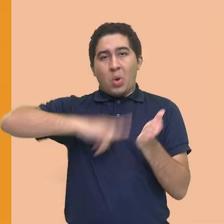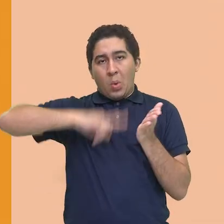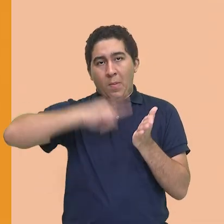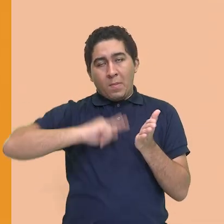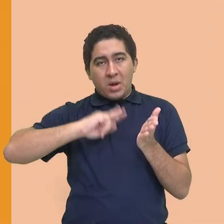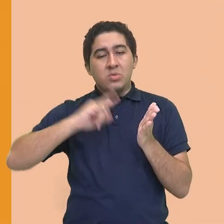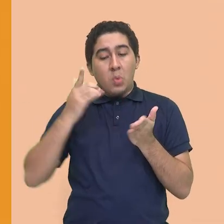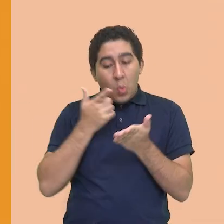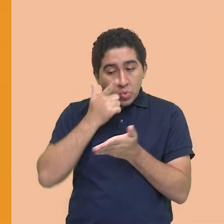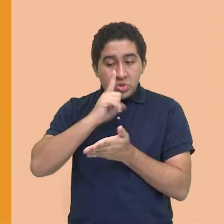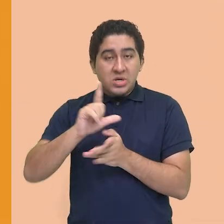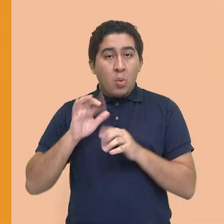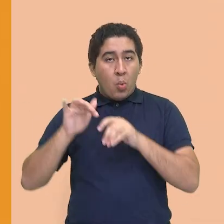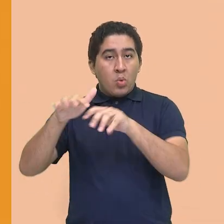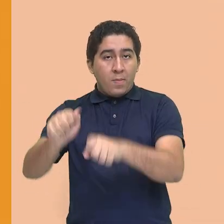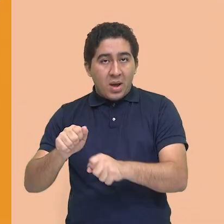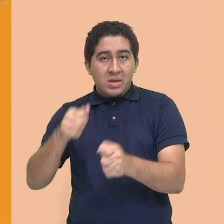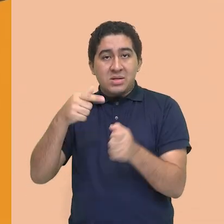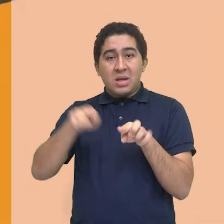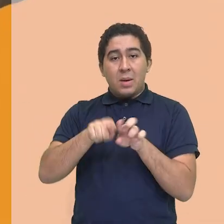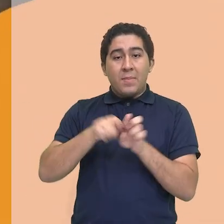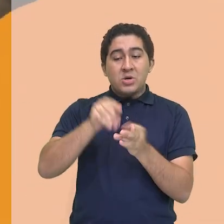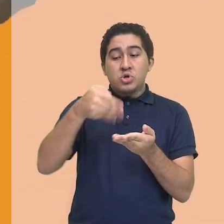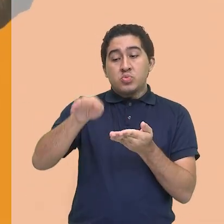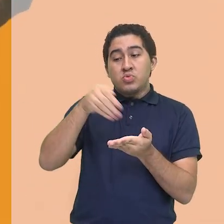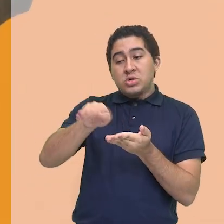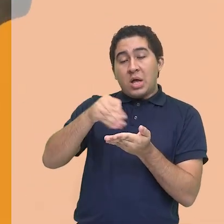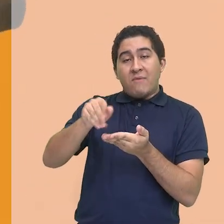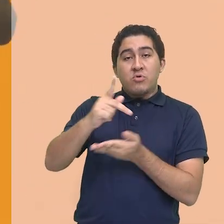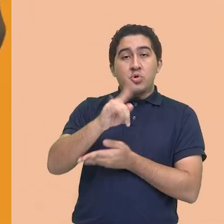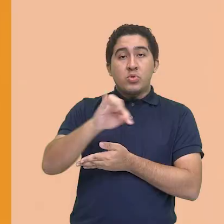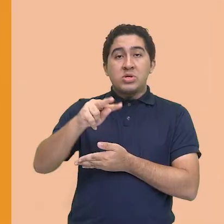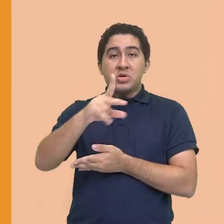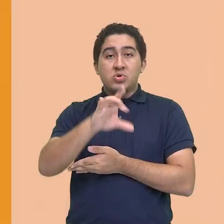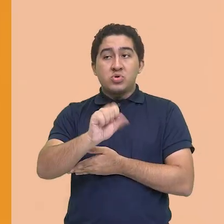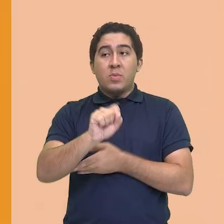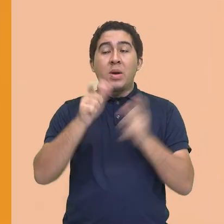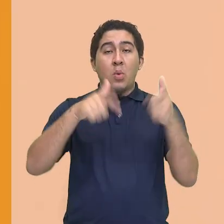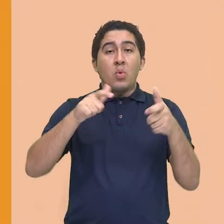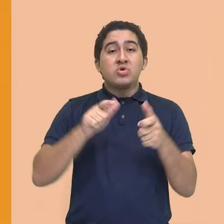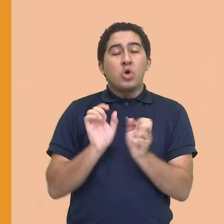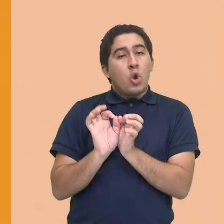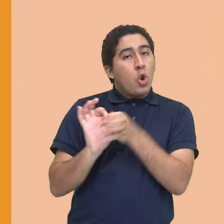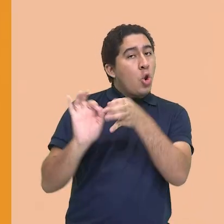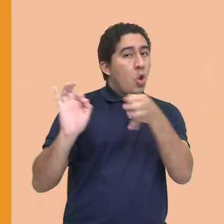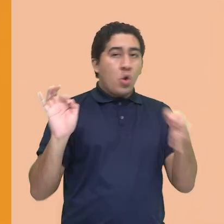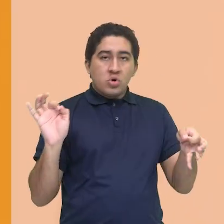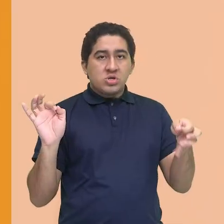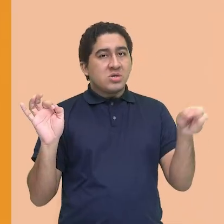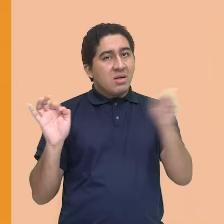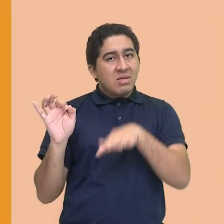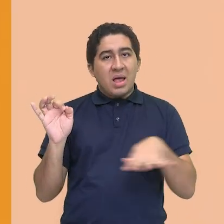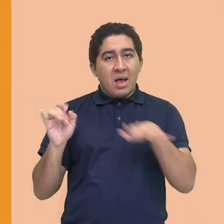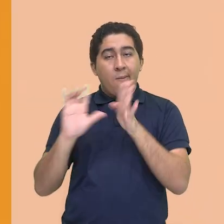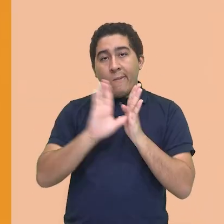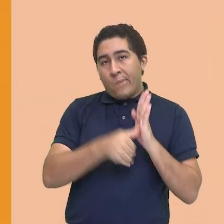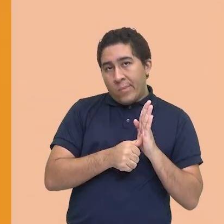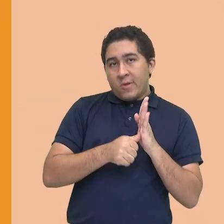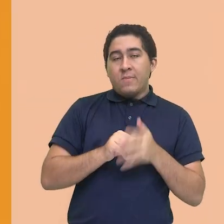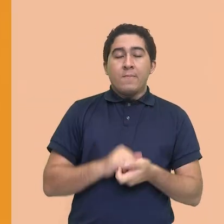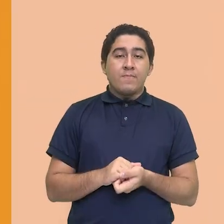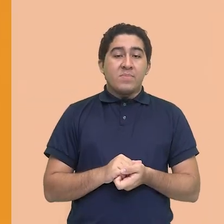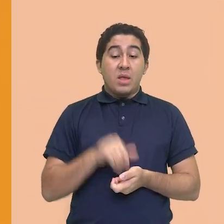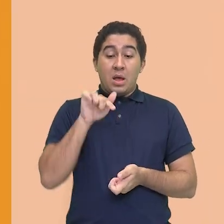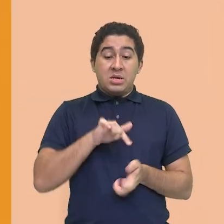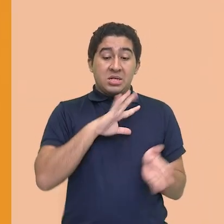ali ocupar a região e expulsavam os poceiros para, basicamente, longe daquelas terras griladas. E aqui na